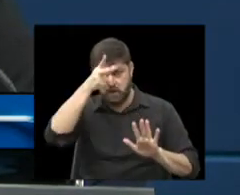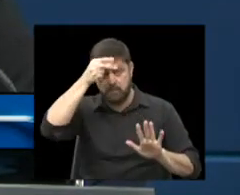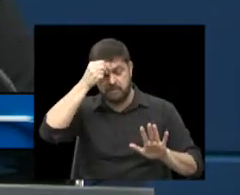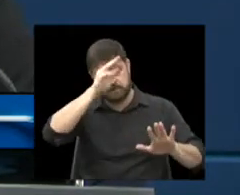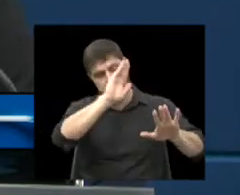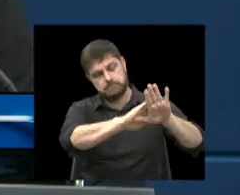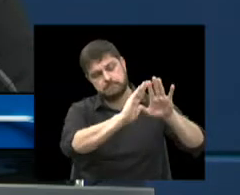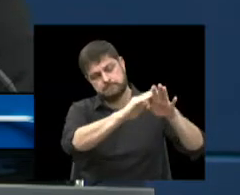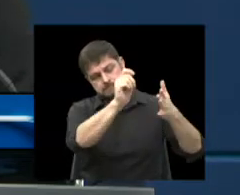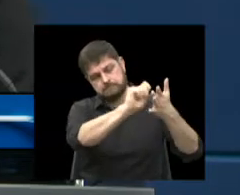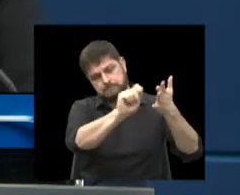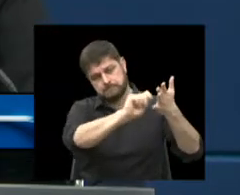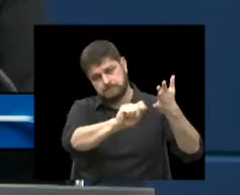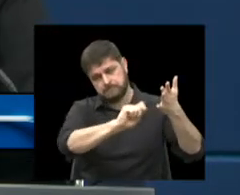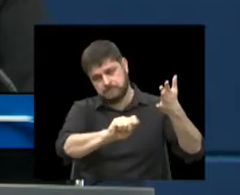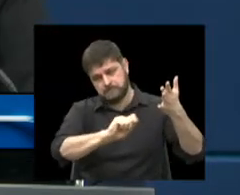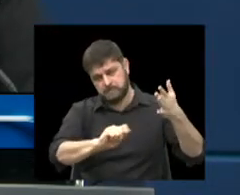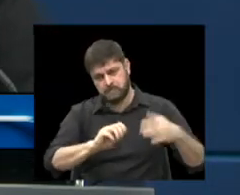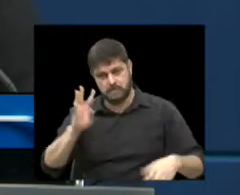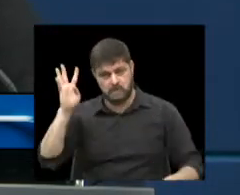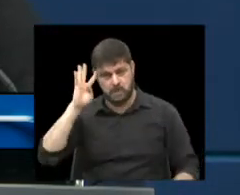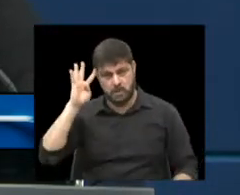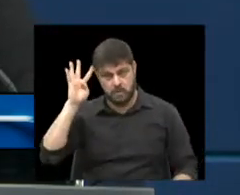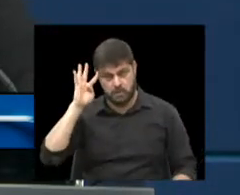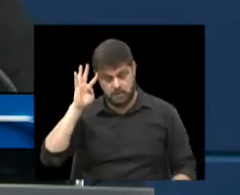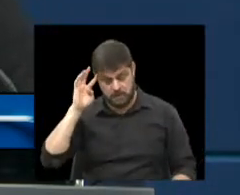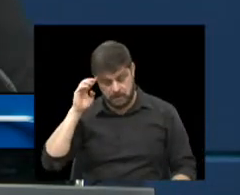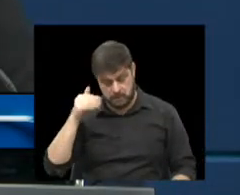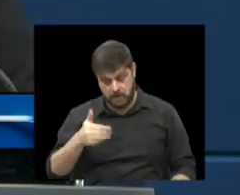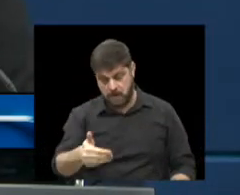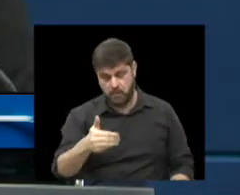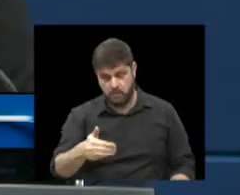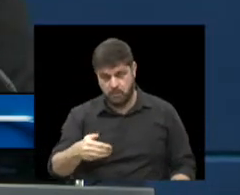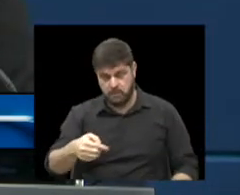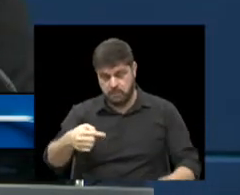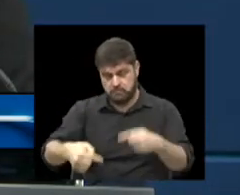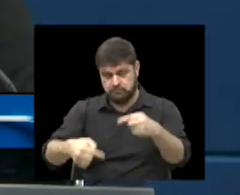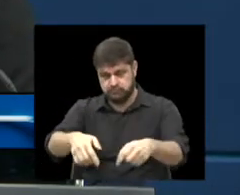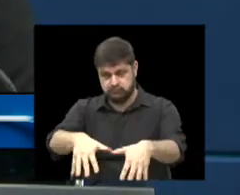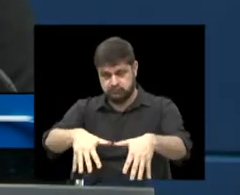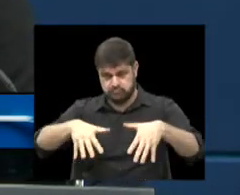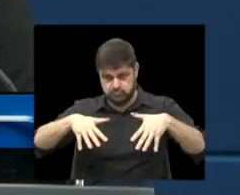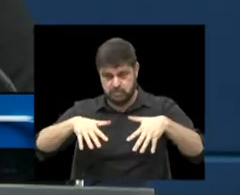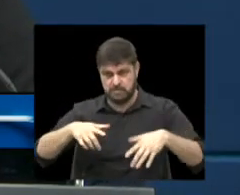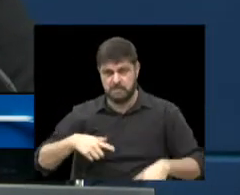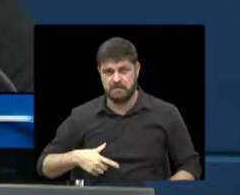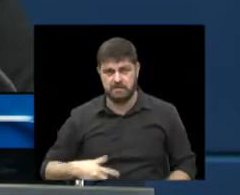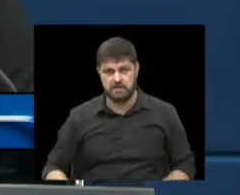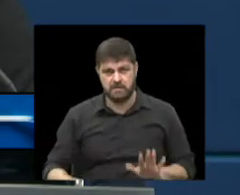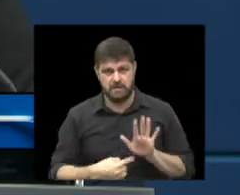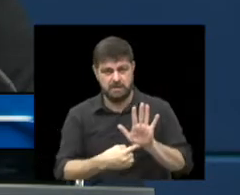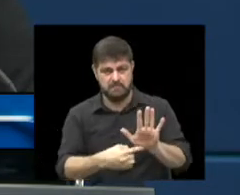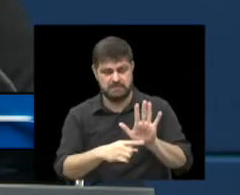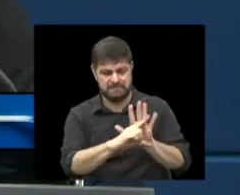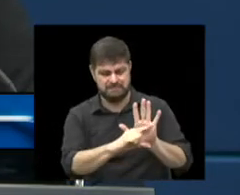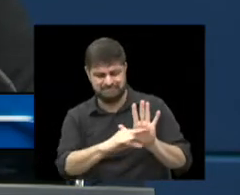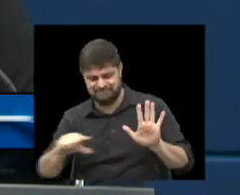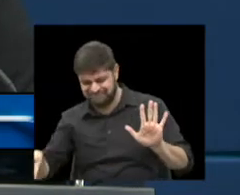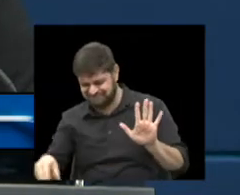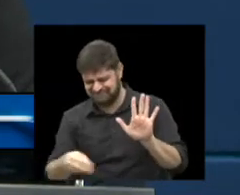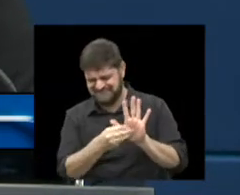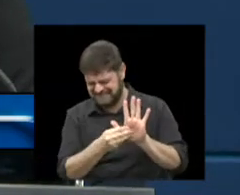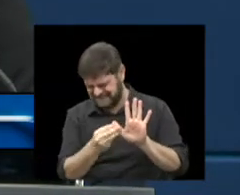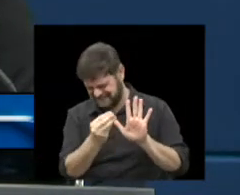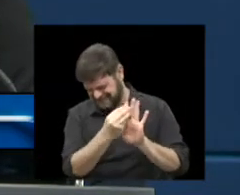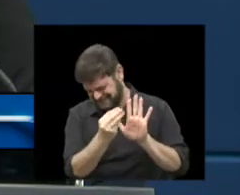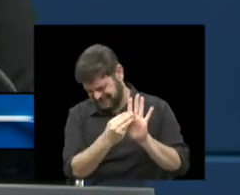Executivo. Quarta-feira agora tem uma audiência pública e eu apresentei uma série de emendas na lei